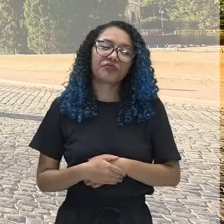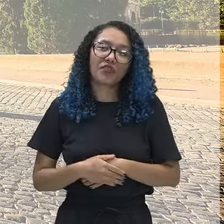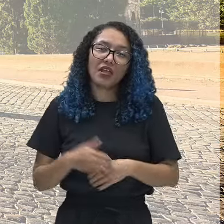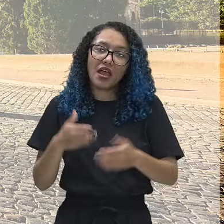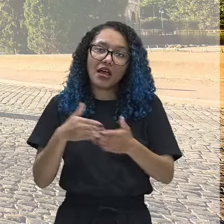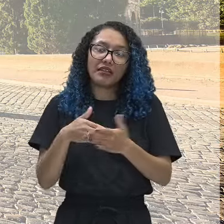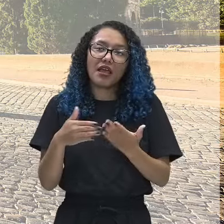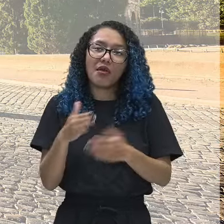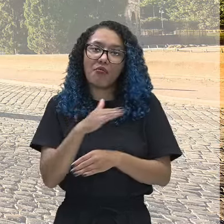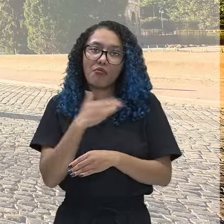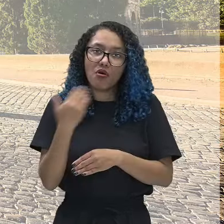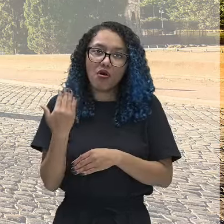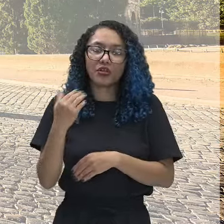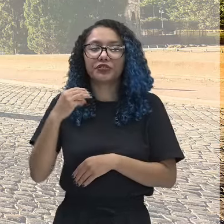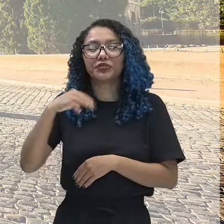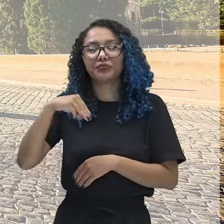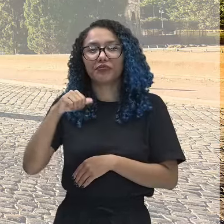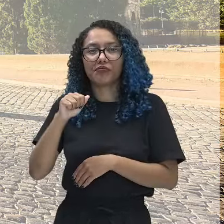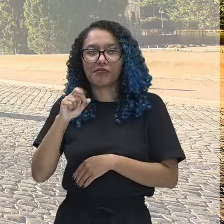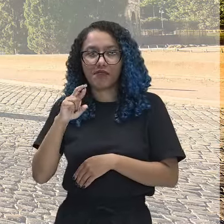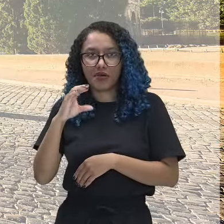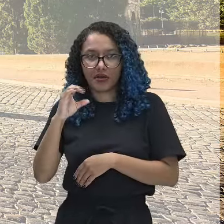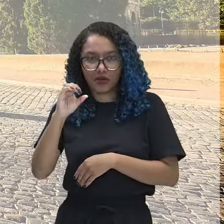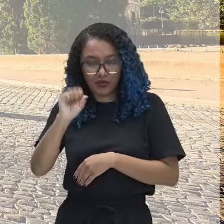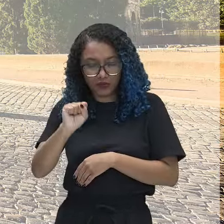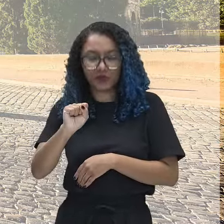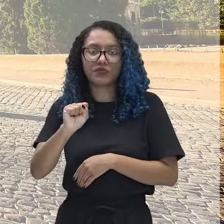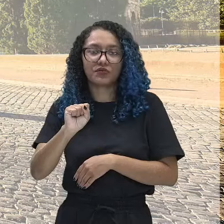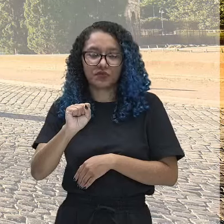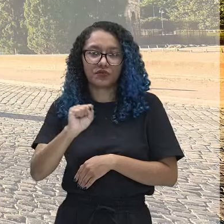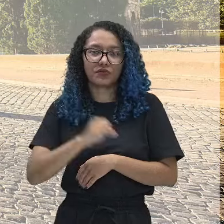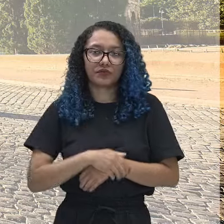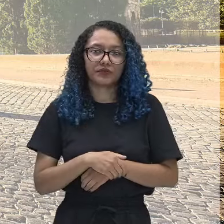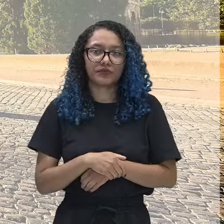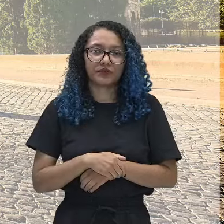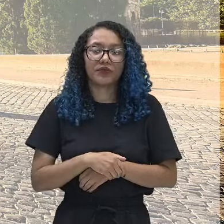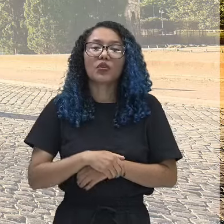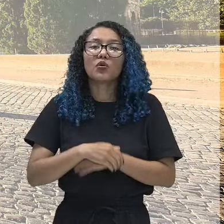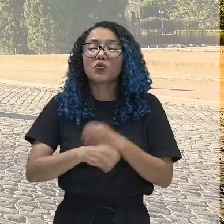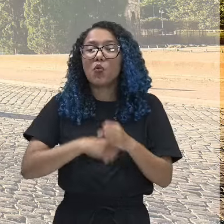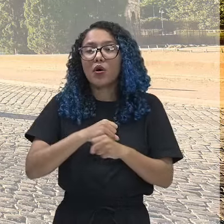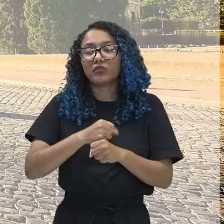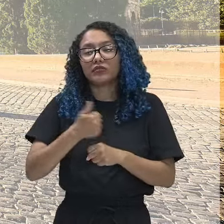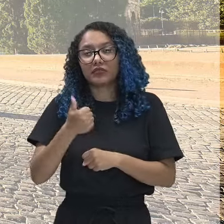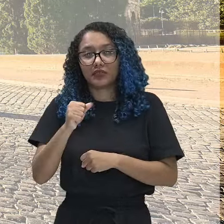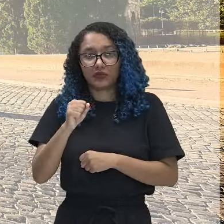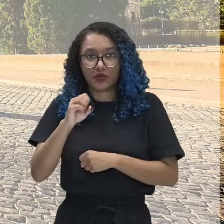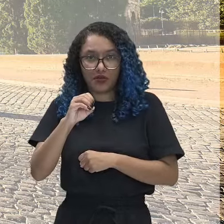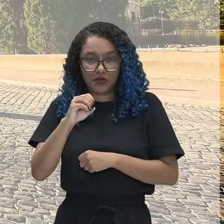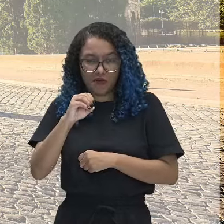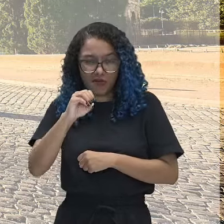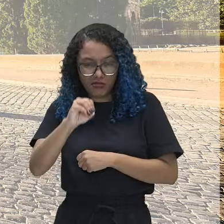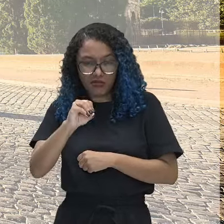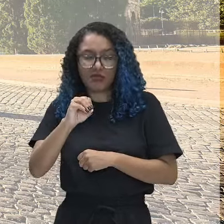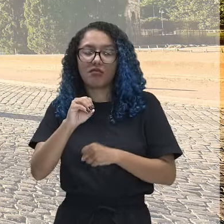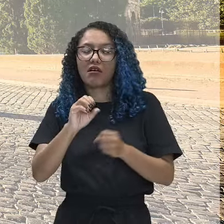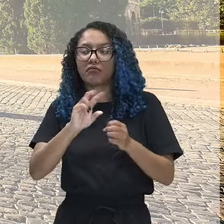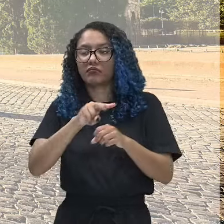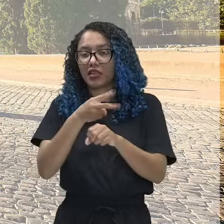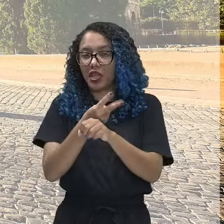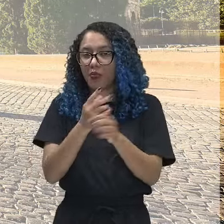morte de Marcos Aurélio, lá no ano de lá no ano de 180 depois de Cristo. Olha só,